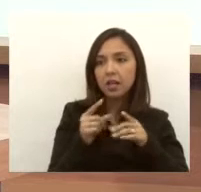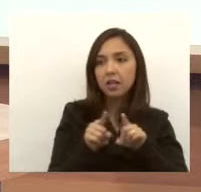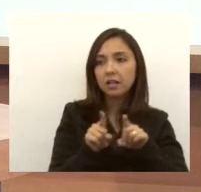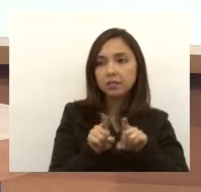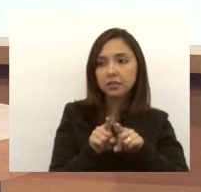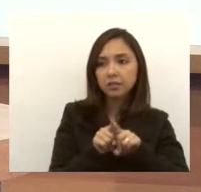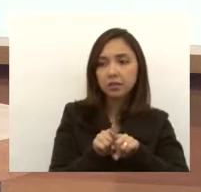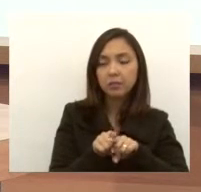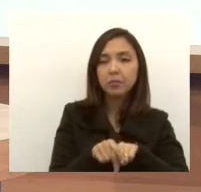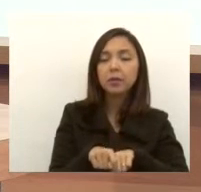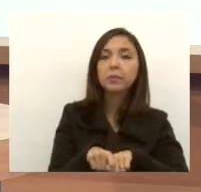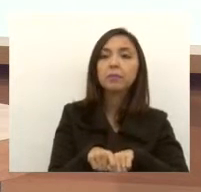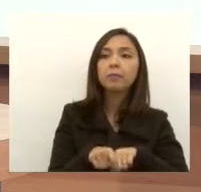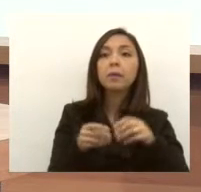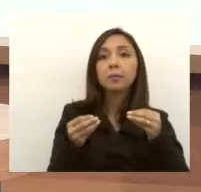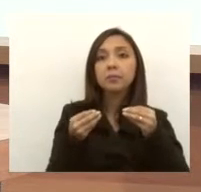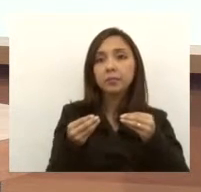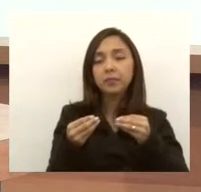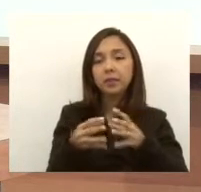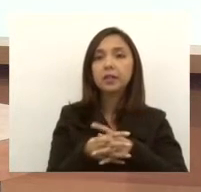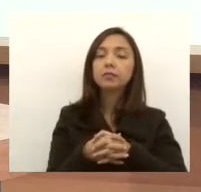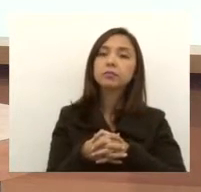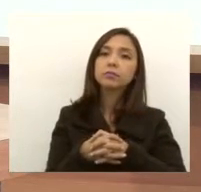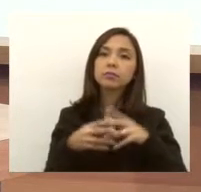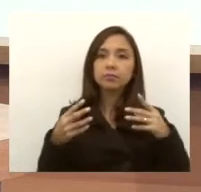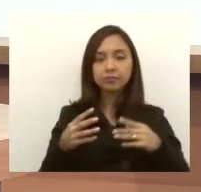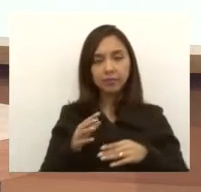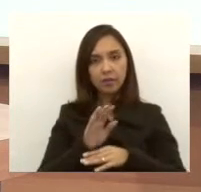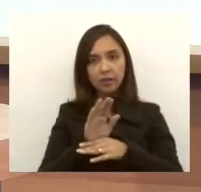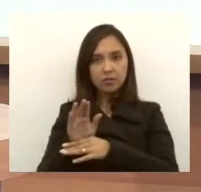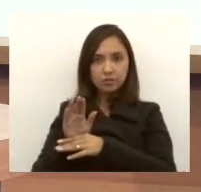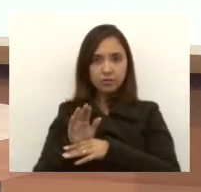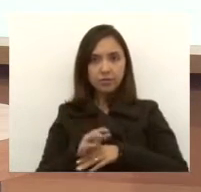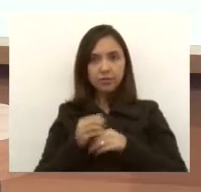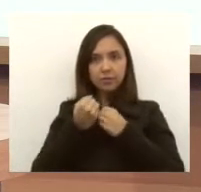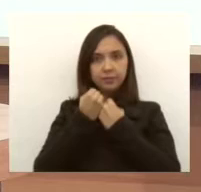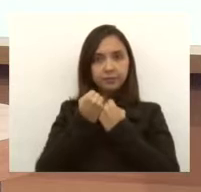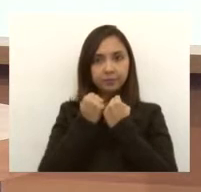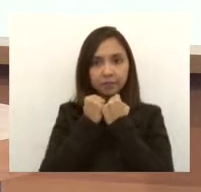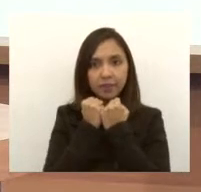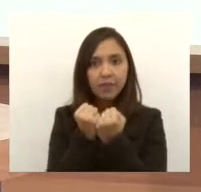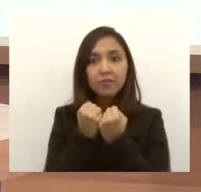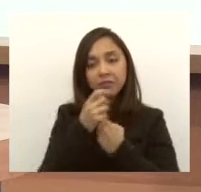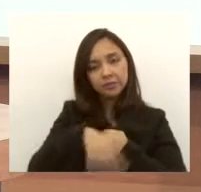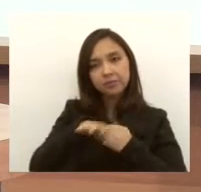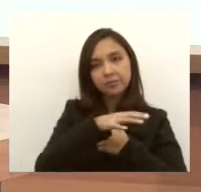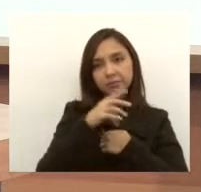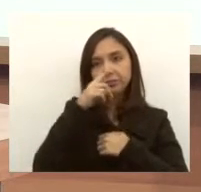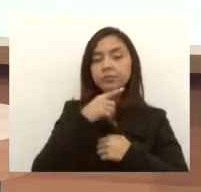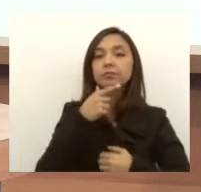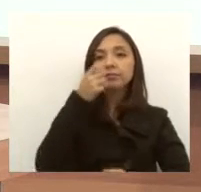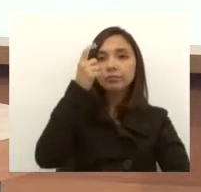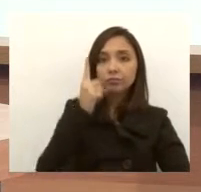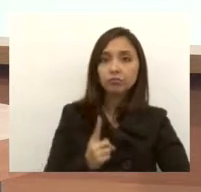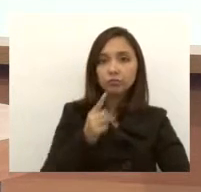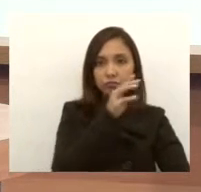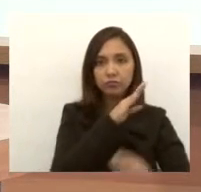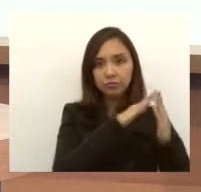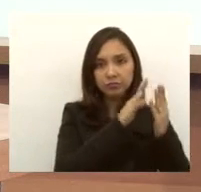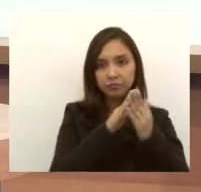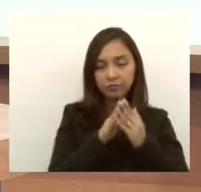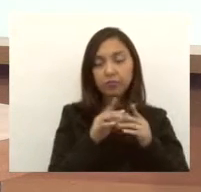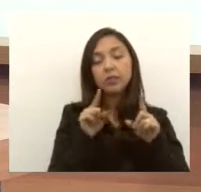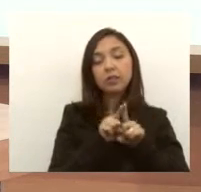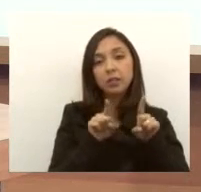se constituindo à época, para poder defender os interesses ali dos moradores. A questão foi levada também ao